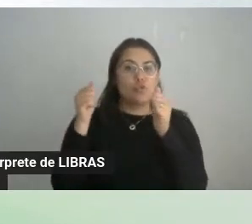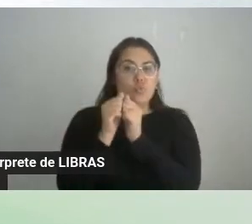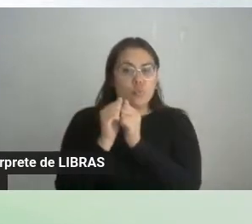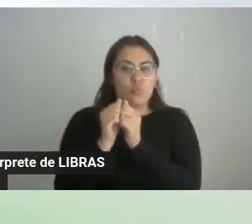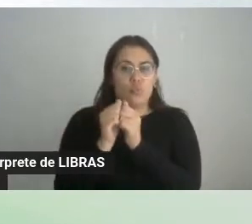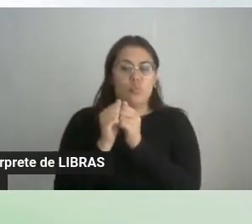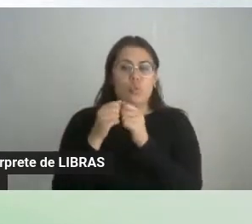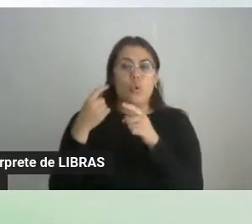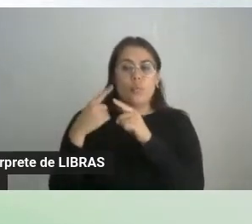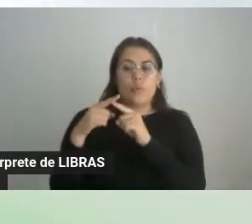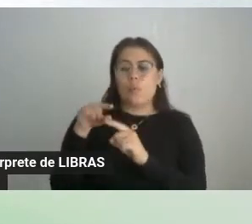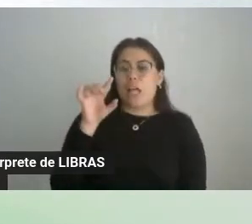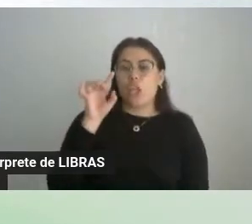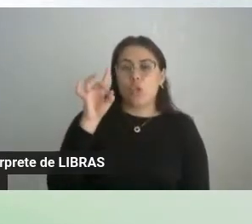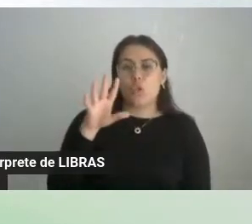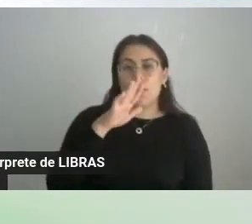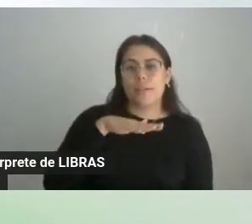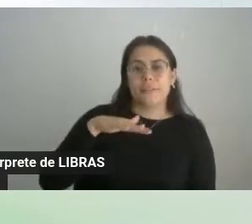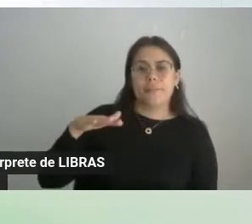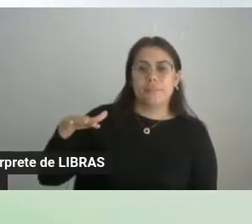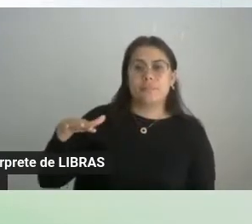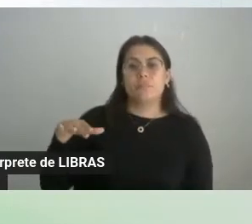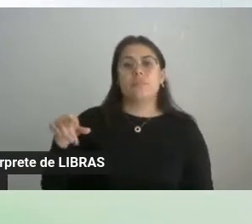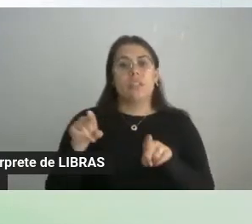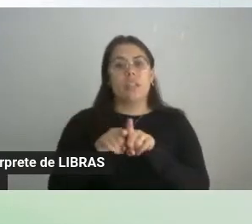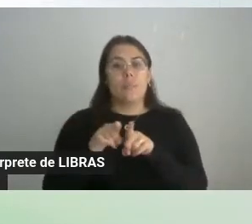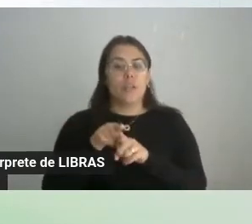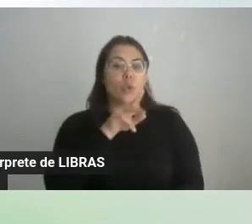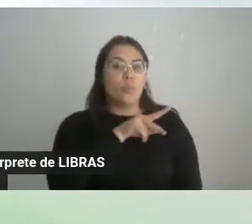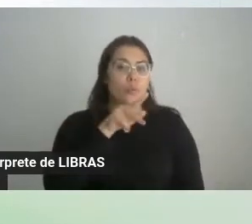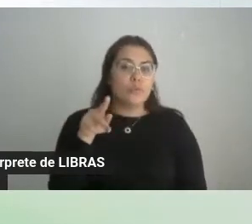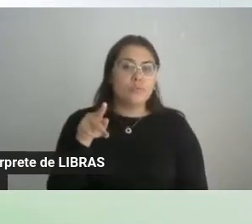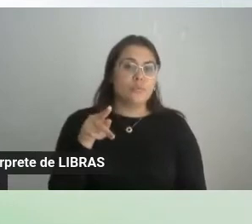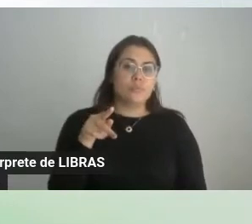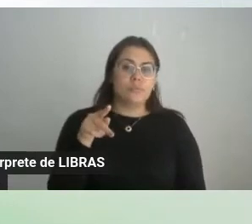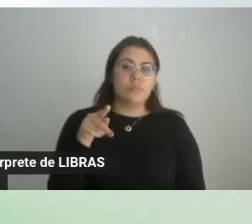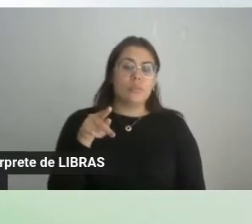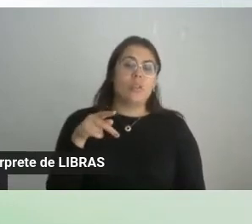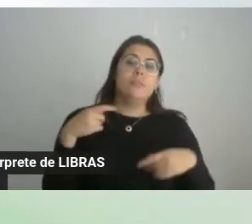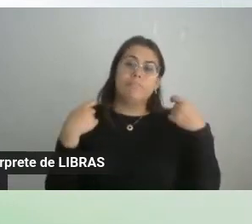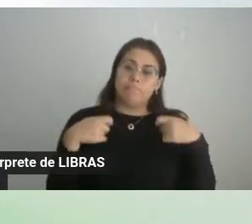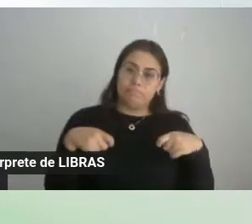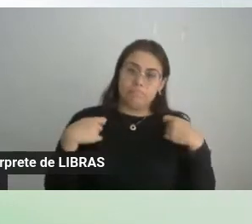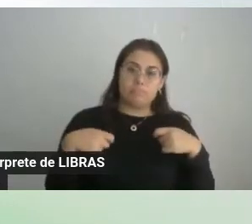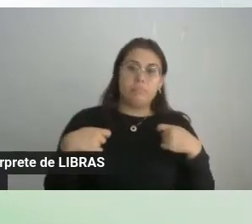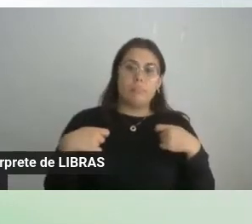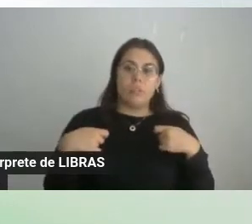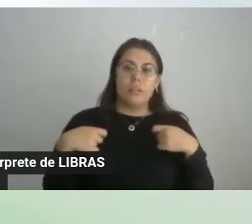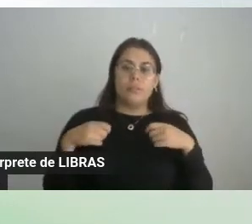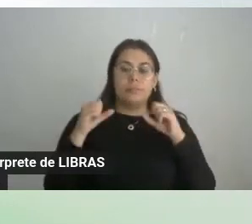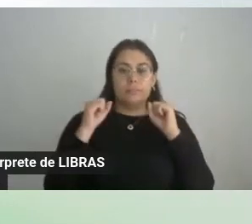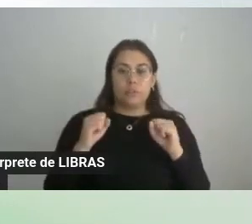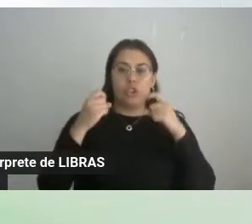só as crianças, existem os professores também, e os professores também podem ser vítimas